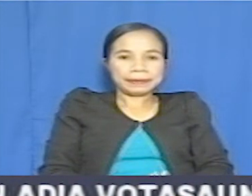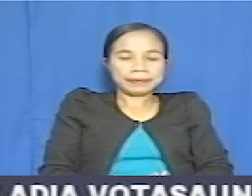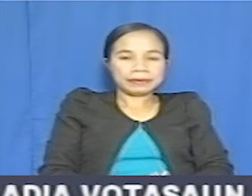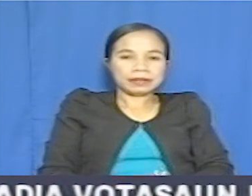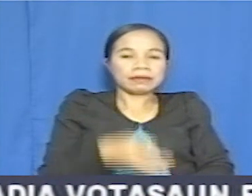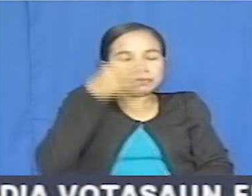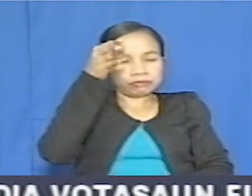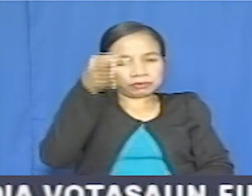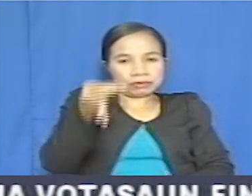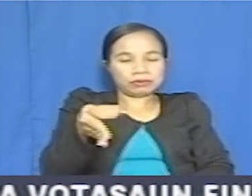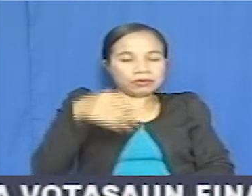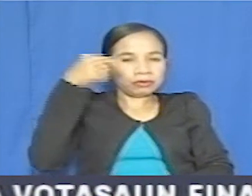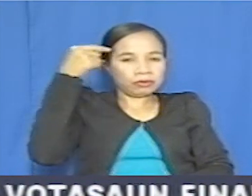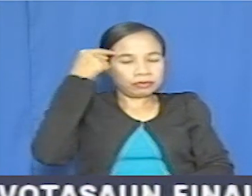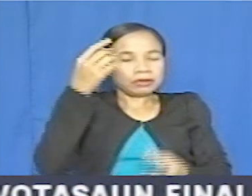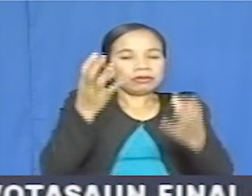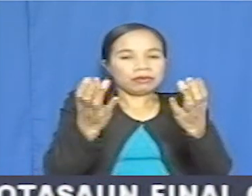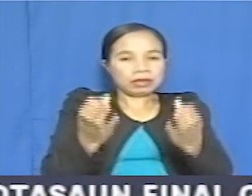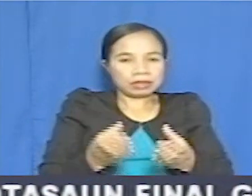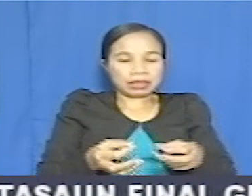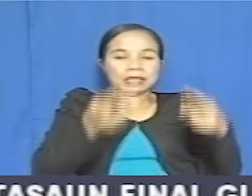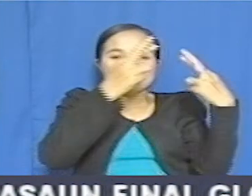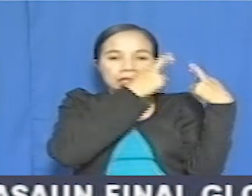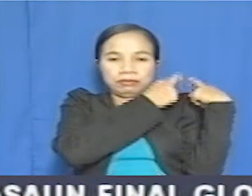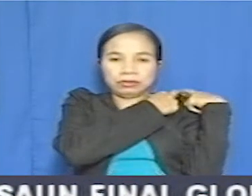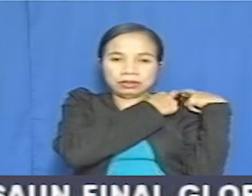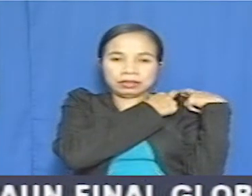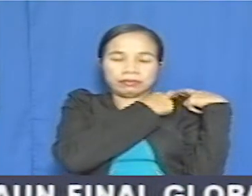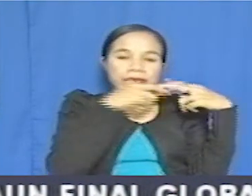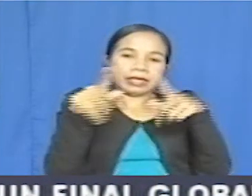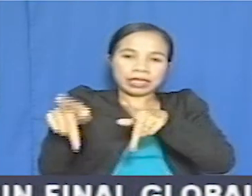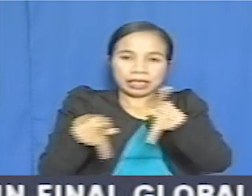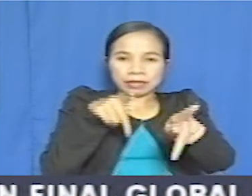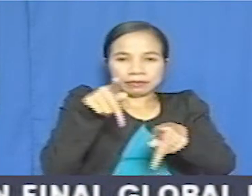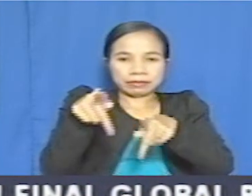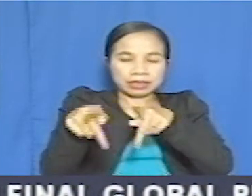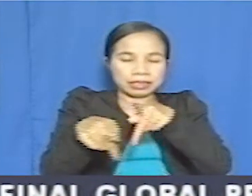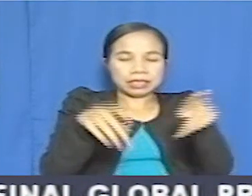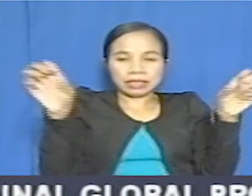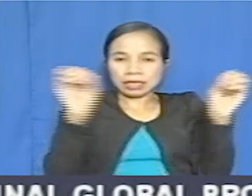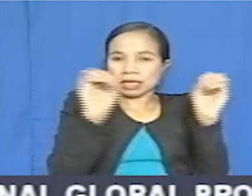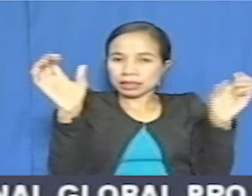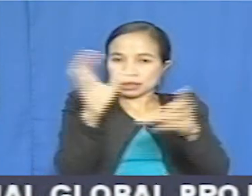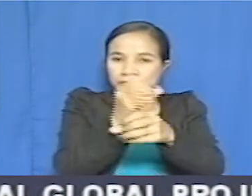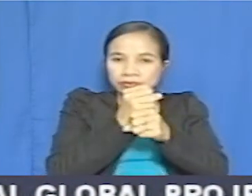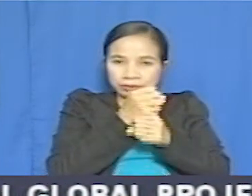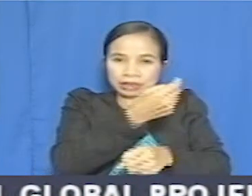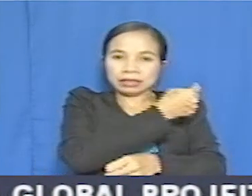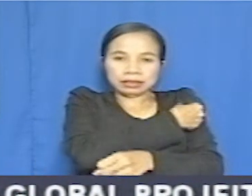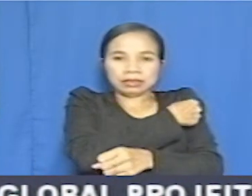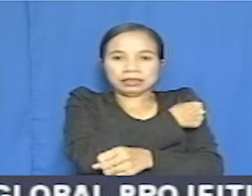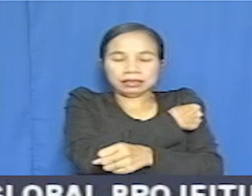Reneba oin, governo hakara que responsabiliza cidadão sira, nebe la simo vacina, ba